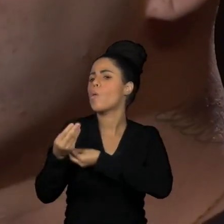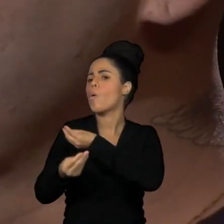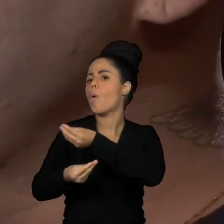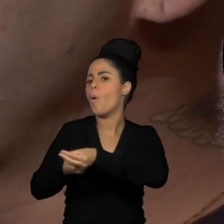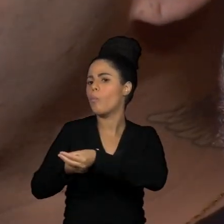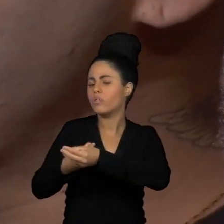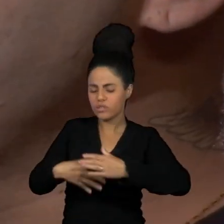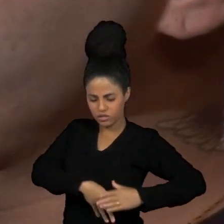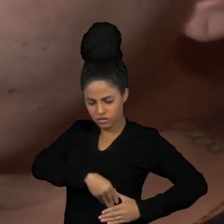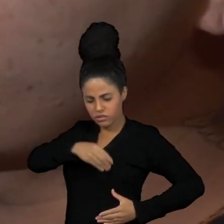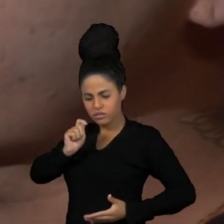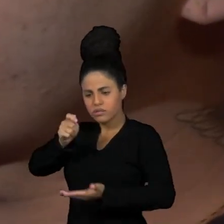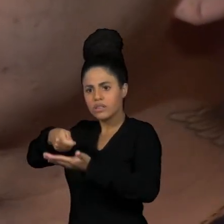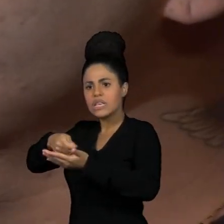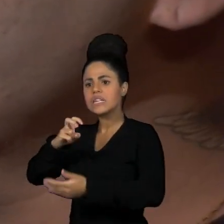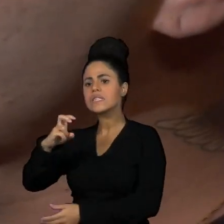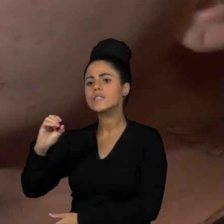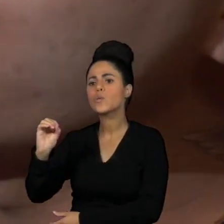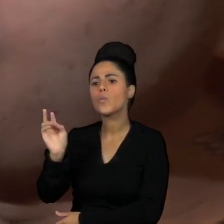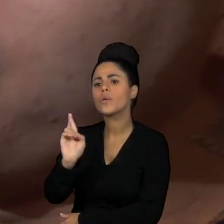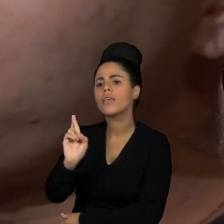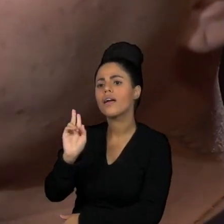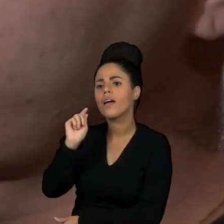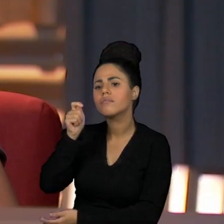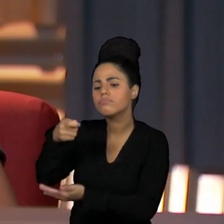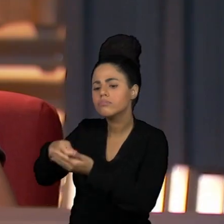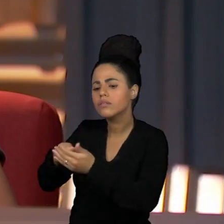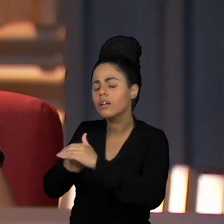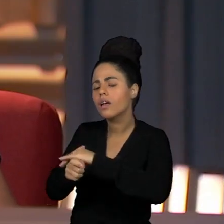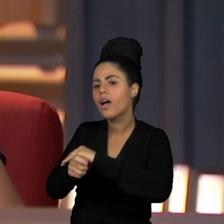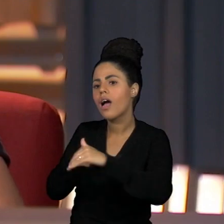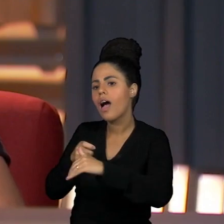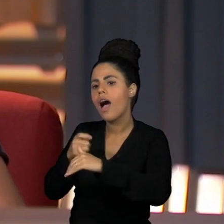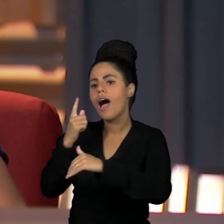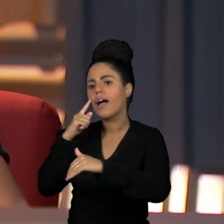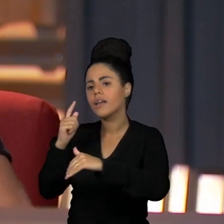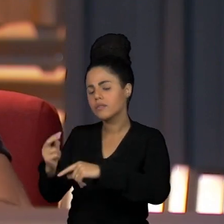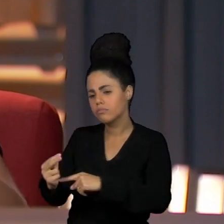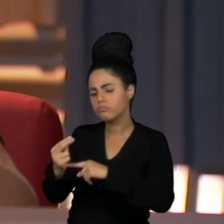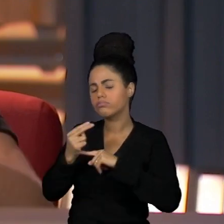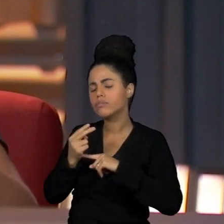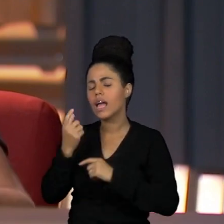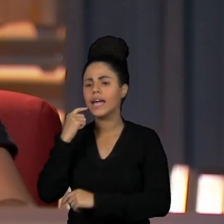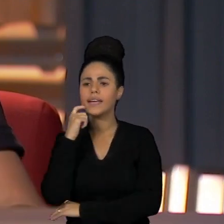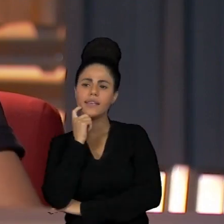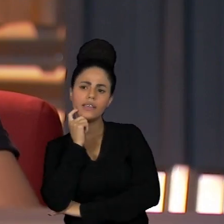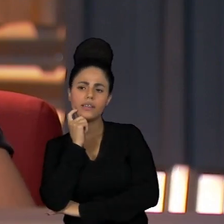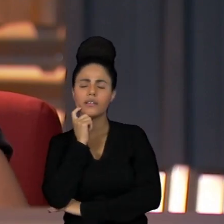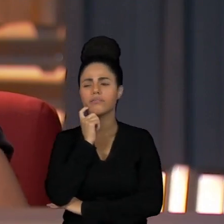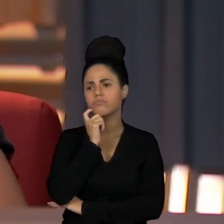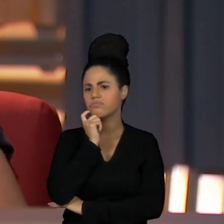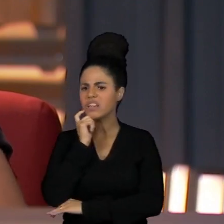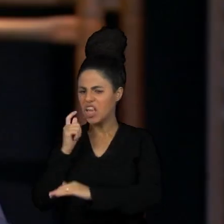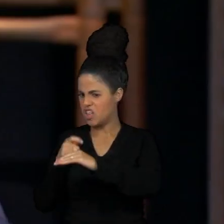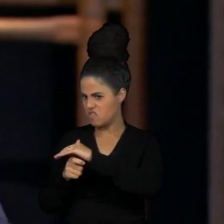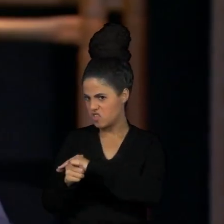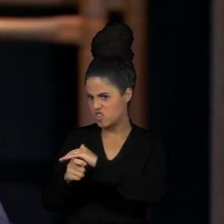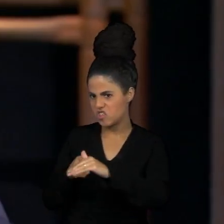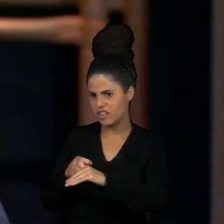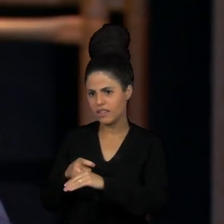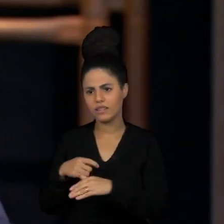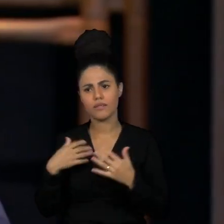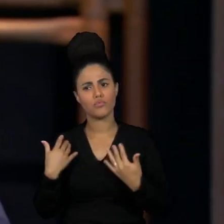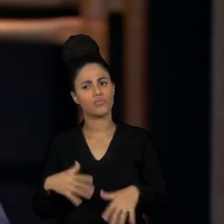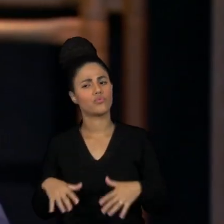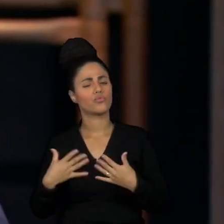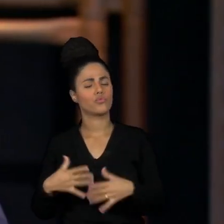R$50. E aí foi me indicado um consórcio. E aí eu descobri que, anos depois, que isso não era investimento. Cilada.